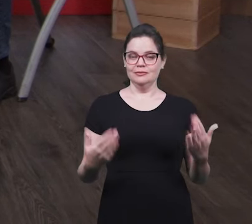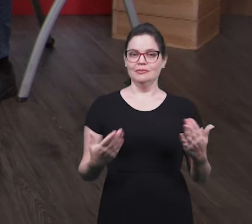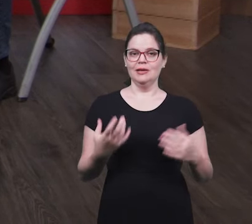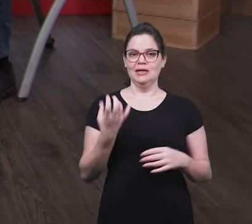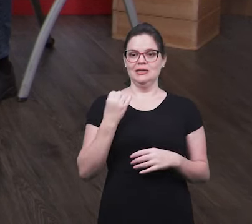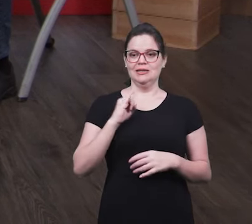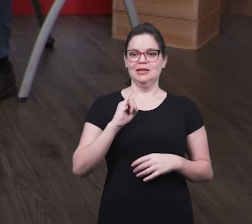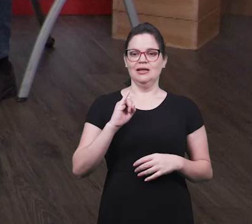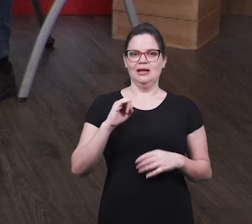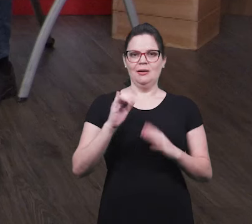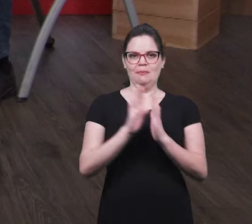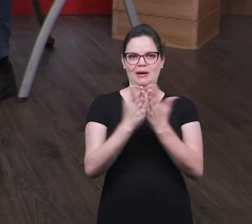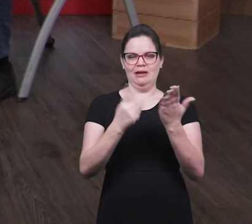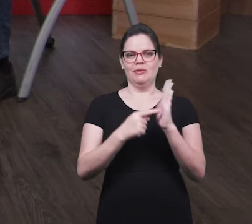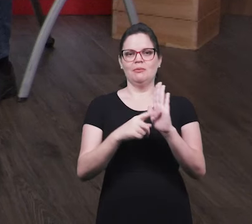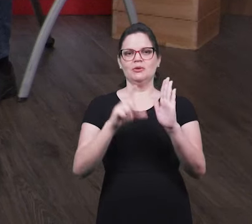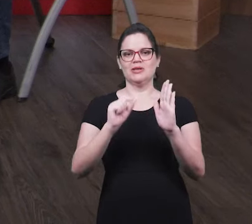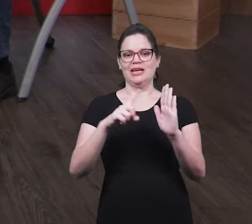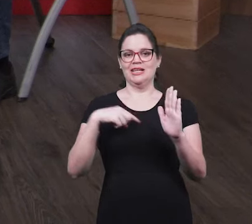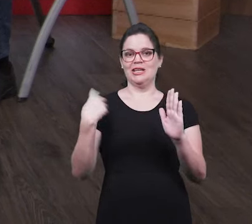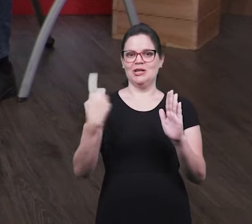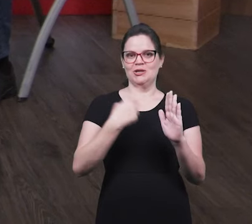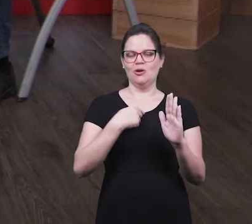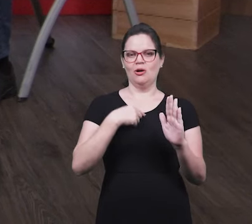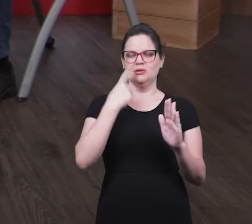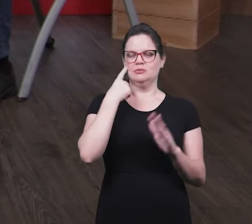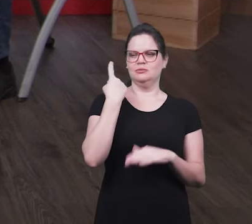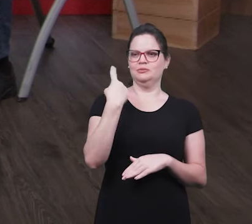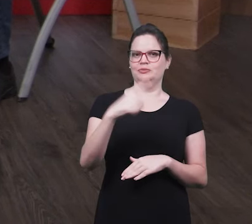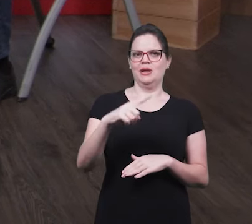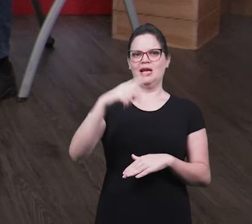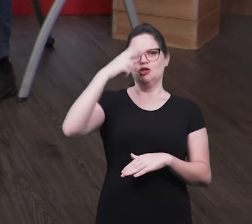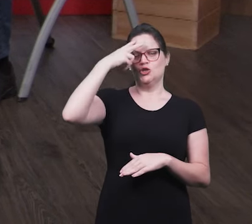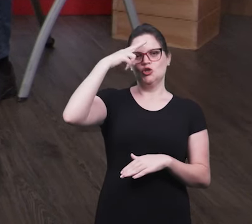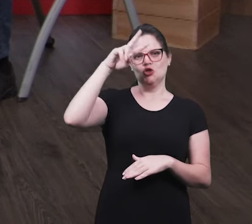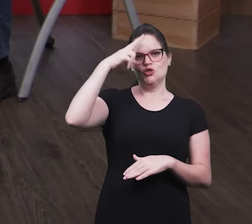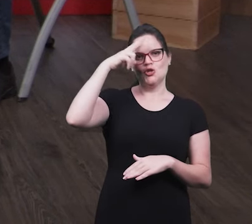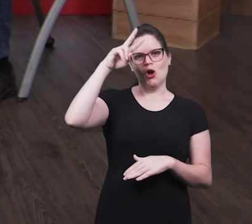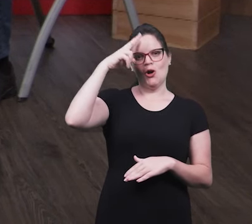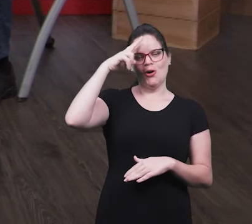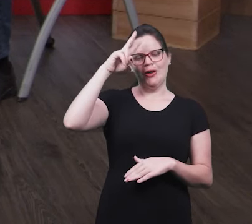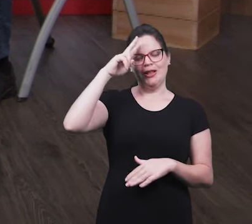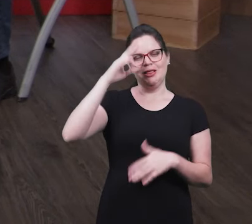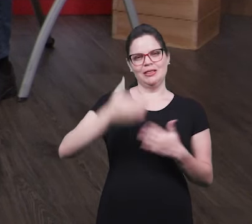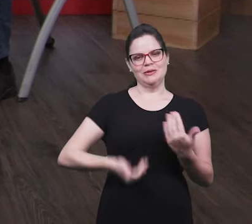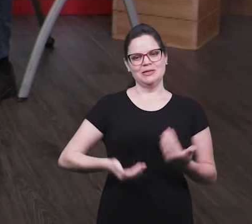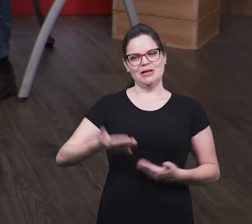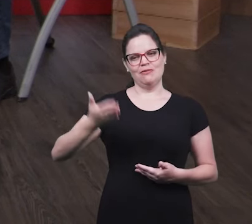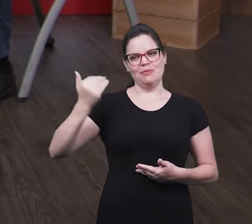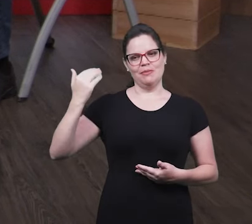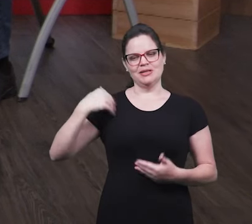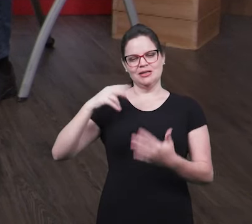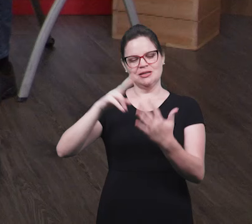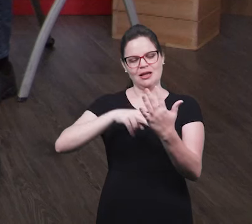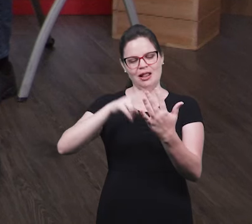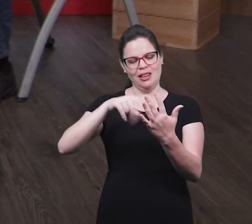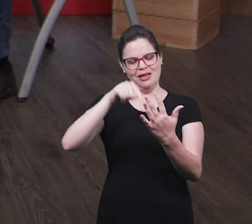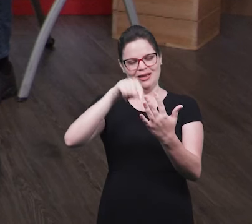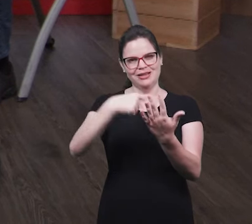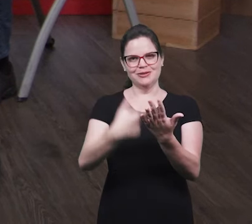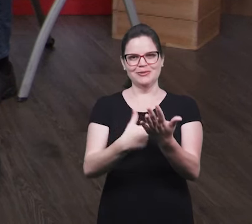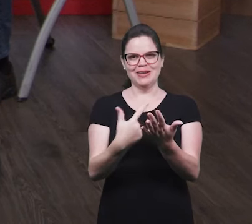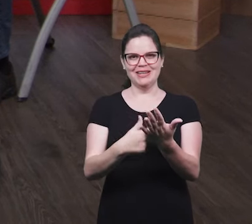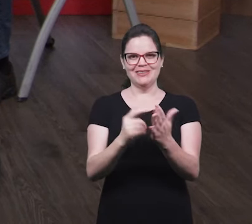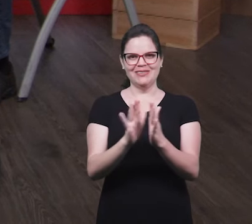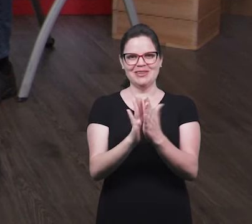grande nuvem de testemunhas, não é isso? Amém. Quando você olha a história daqueles servos do passado que estão na Bíblia, e agora nós